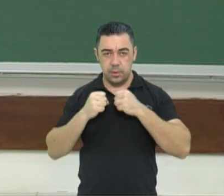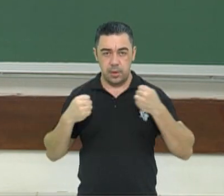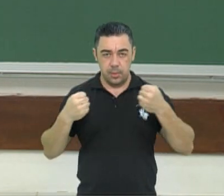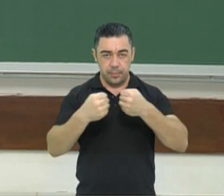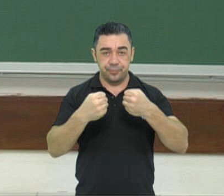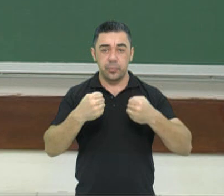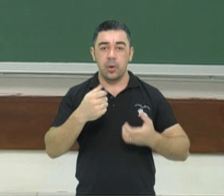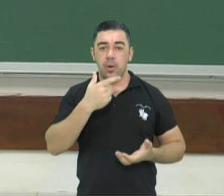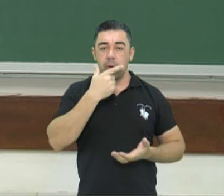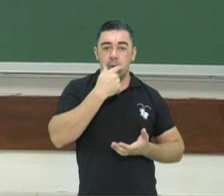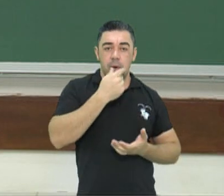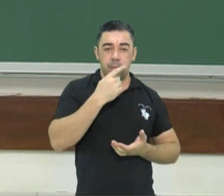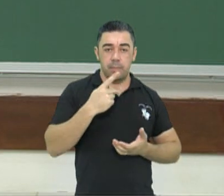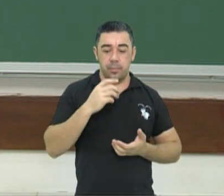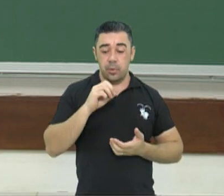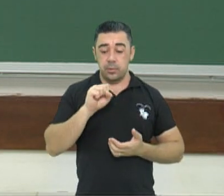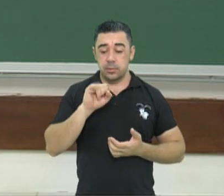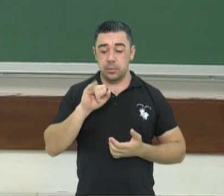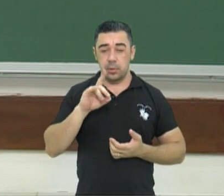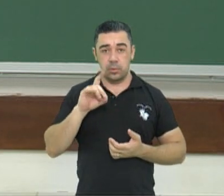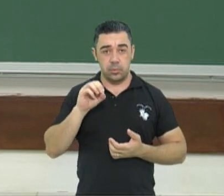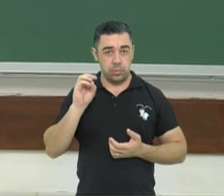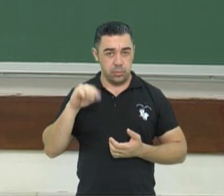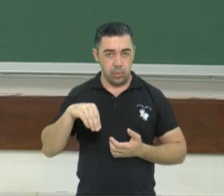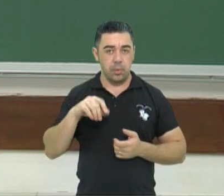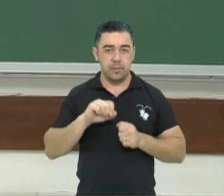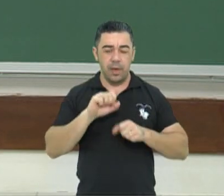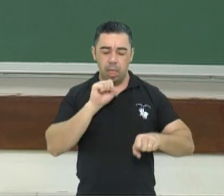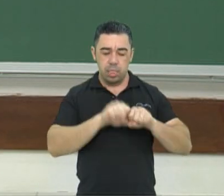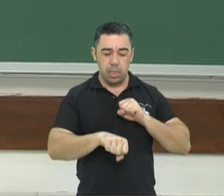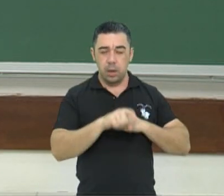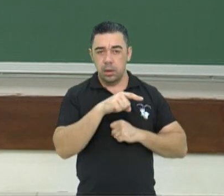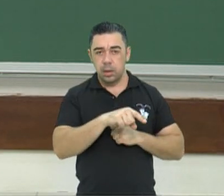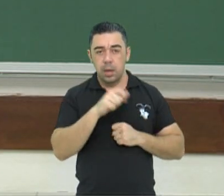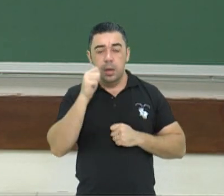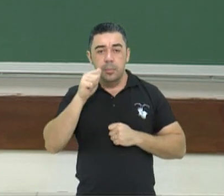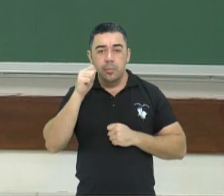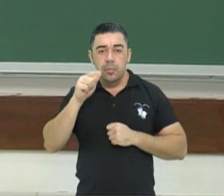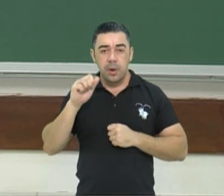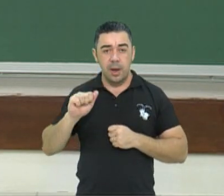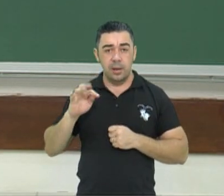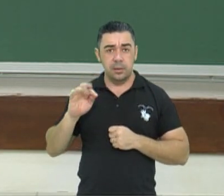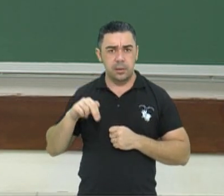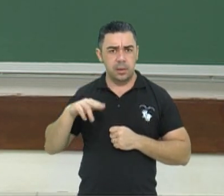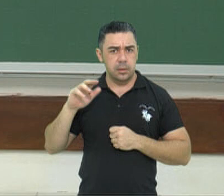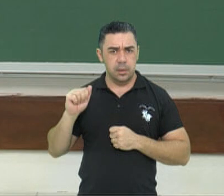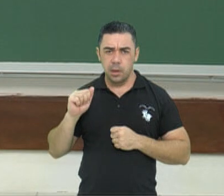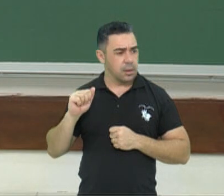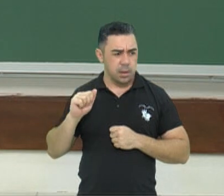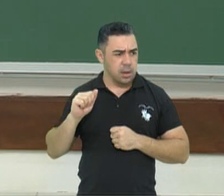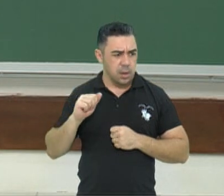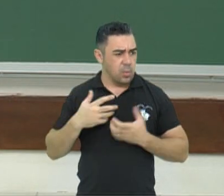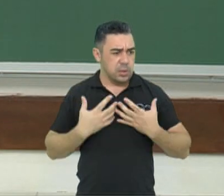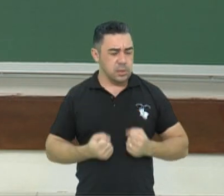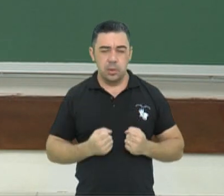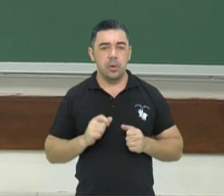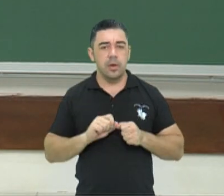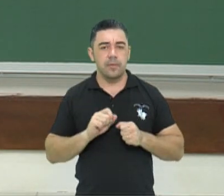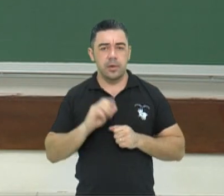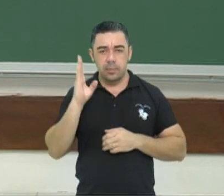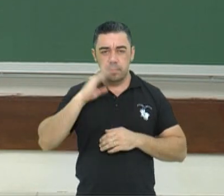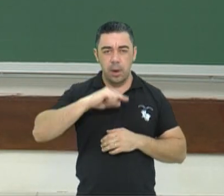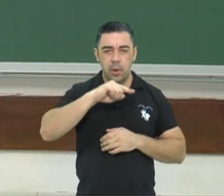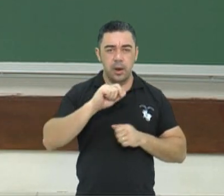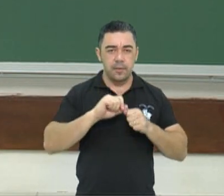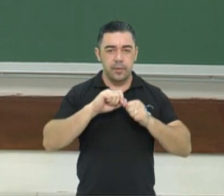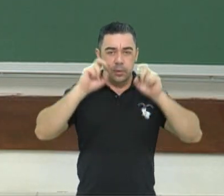a violentou dentro do templo e Atena, a deusa, não quis saber, deixou. Ainda amaldiçoou ela, fazendo ela se tornar